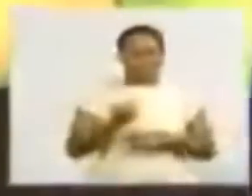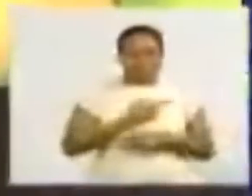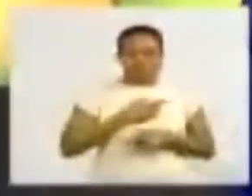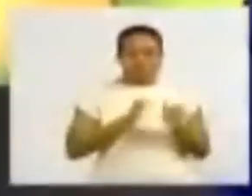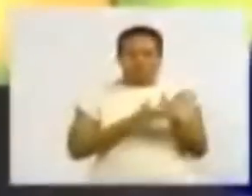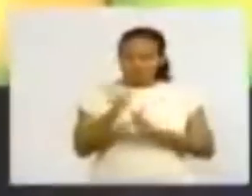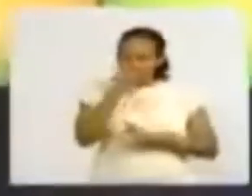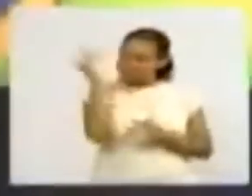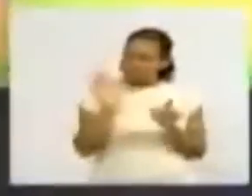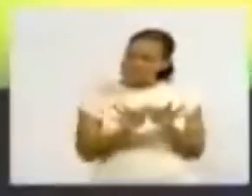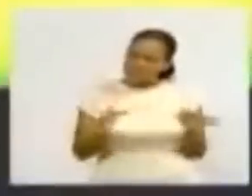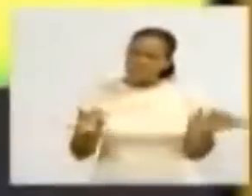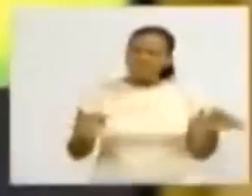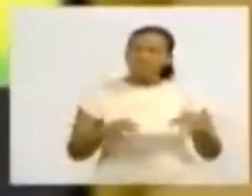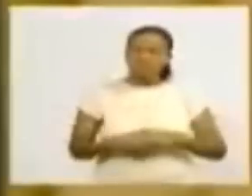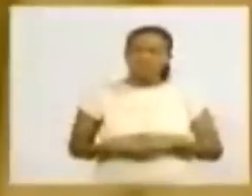Humilde.